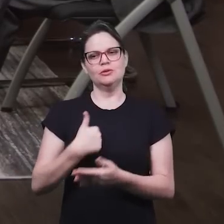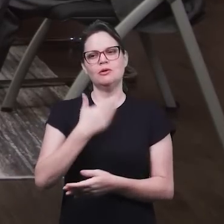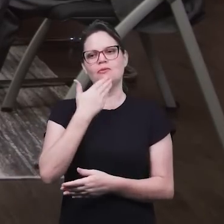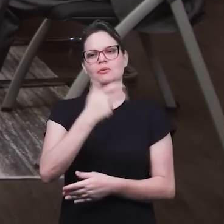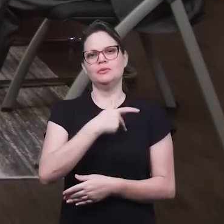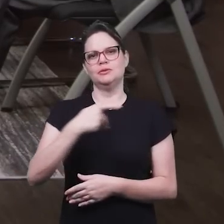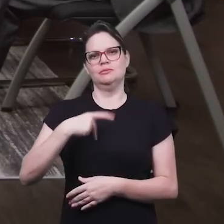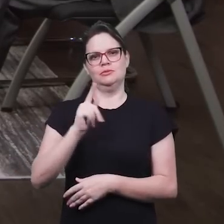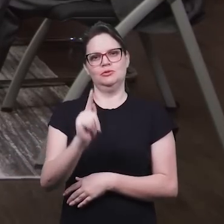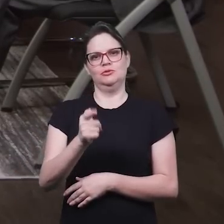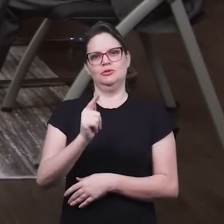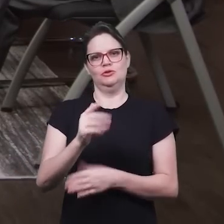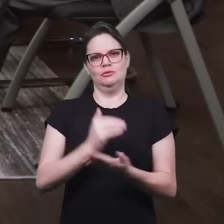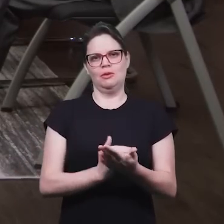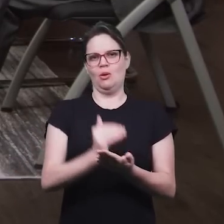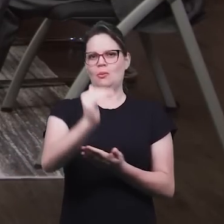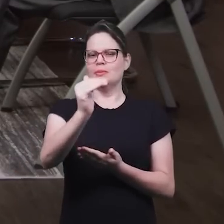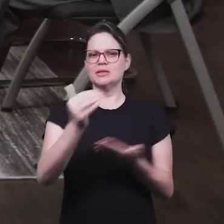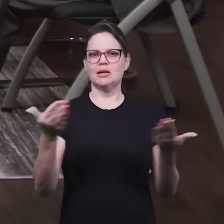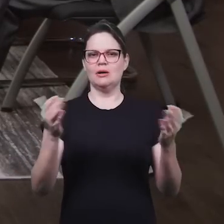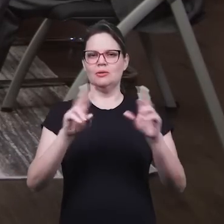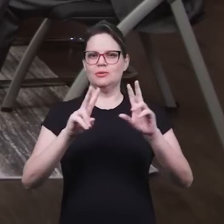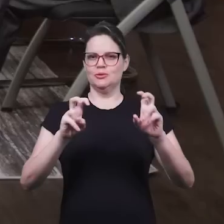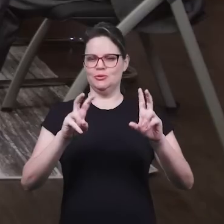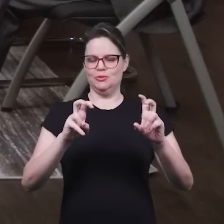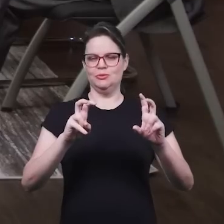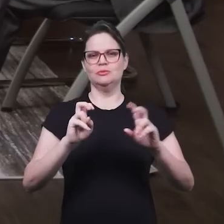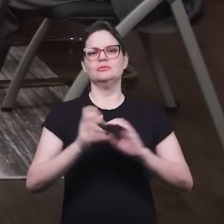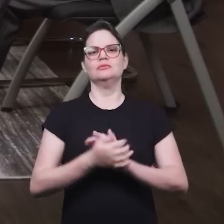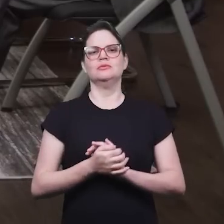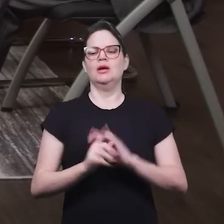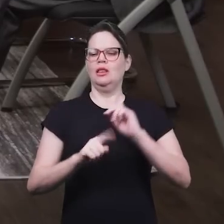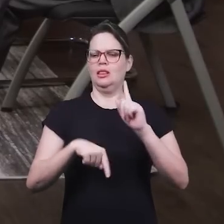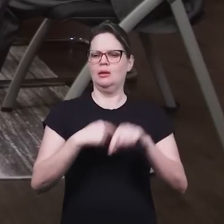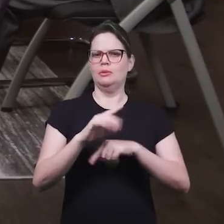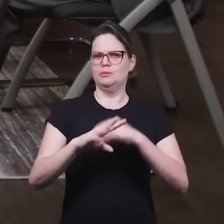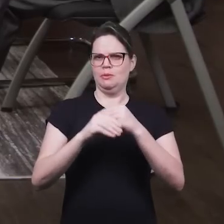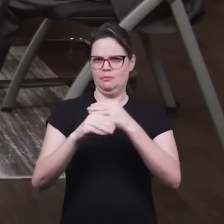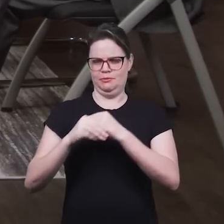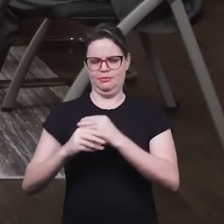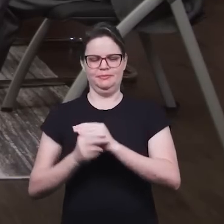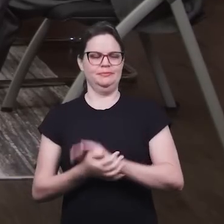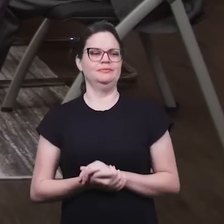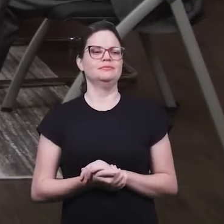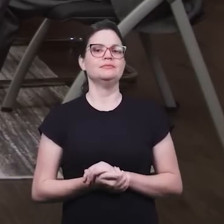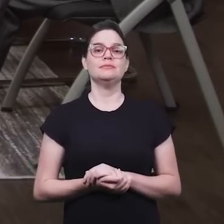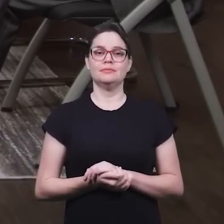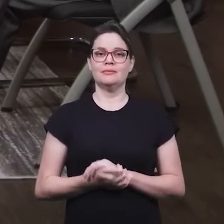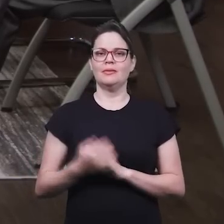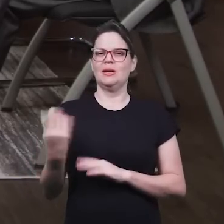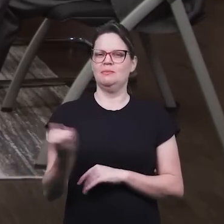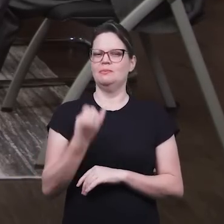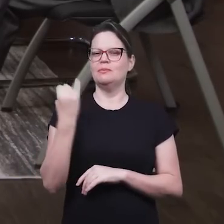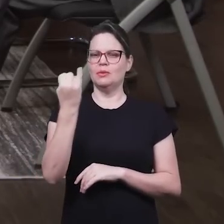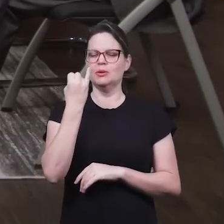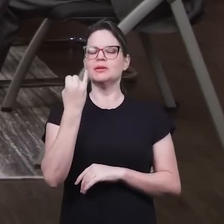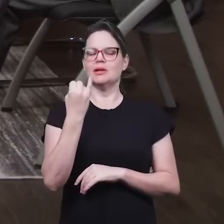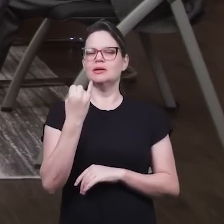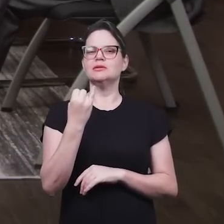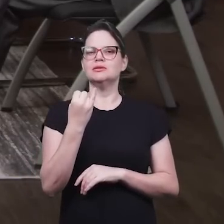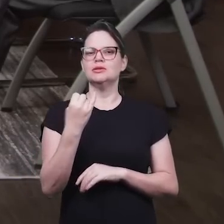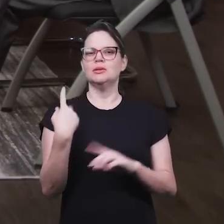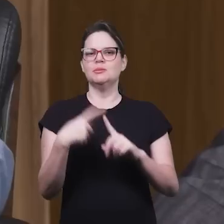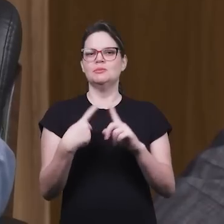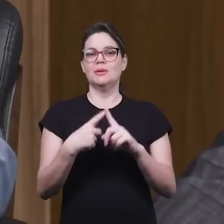pedir ao pastor Gedeu Tigueiros para fazer uma palavra introdutória sobre esse assunto e aquilo que vamos abordar hoje. É muito importante